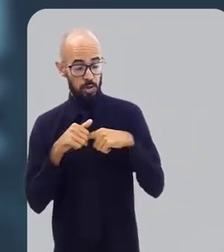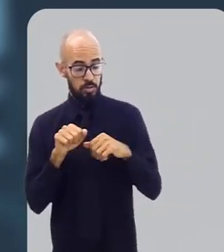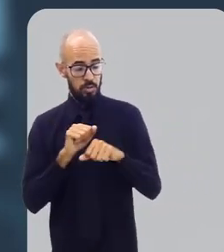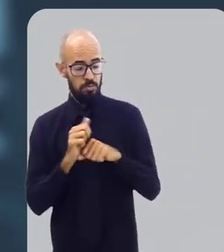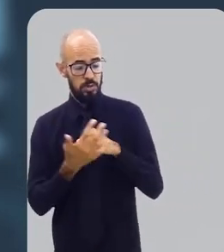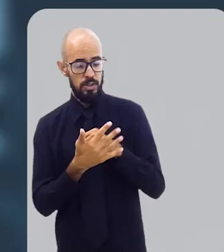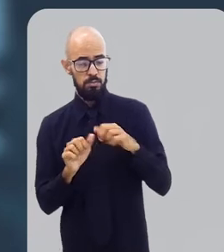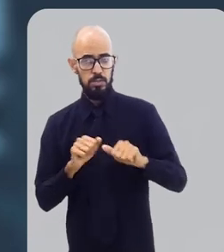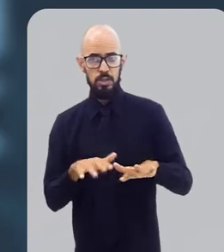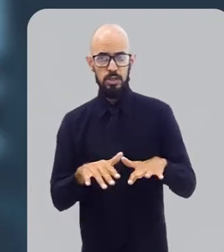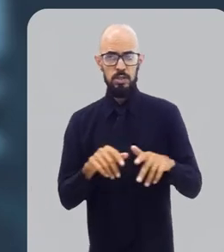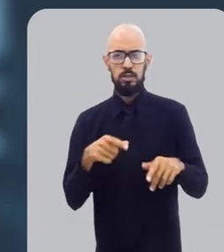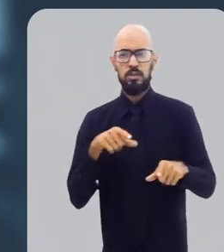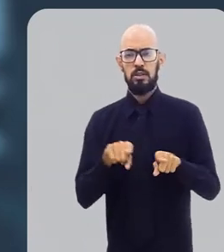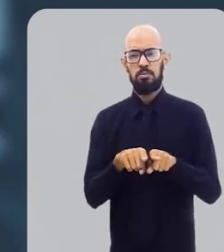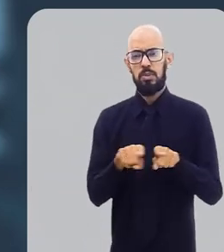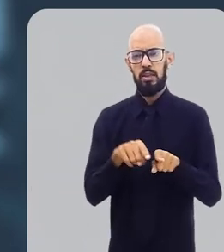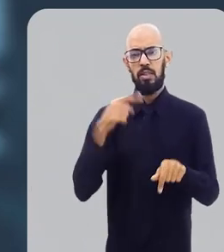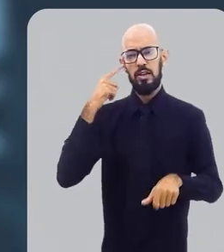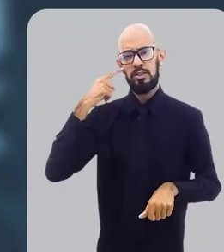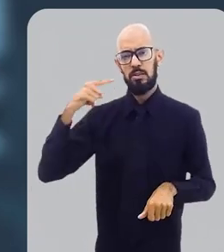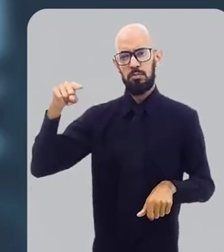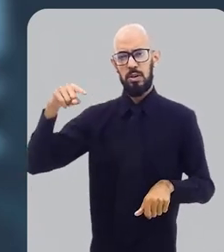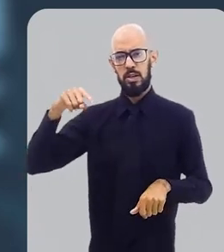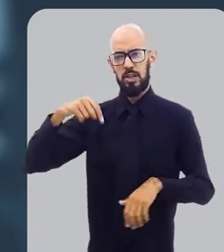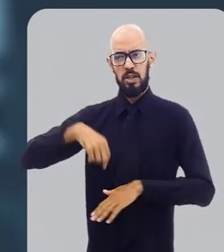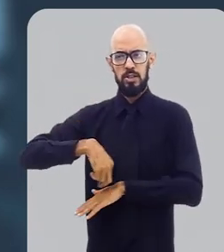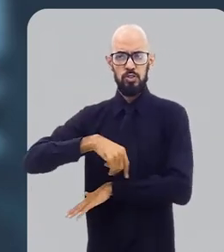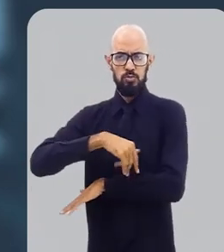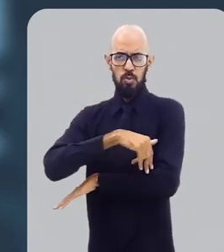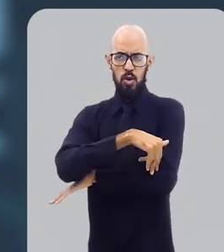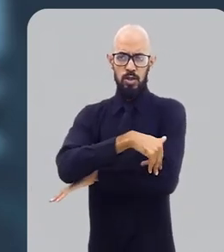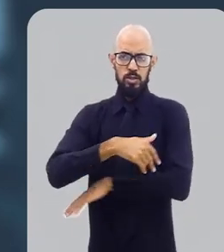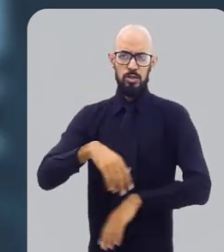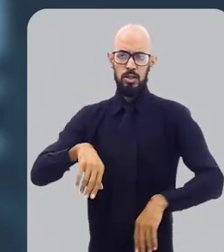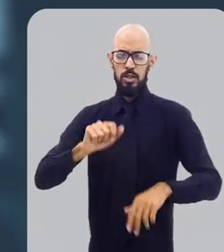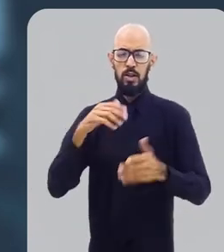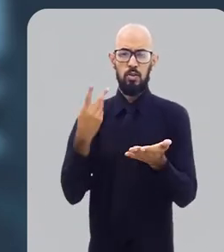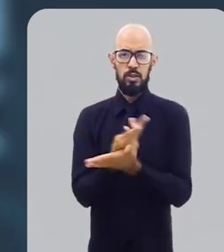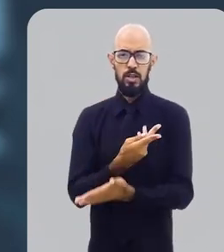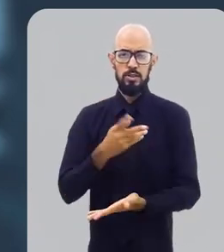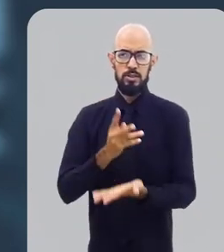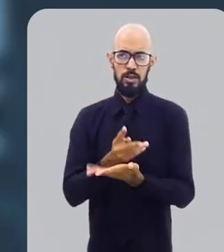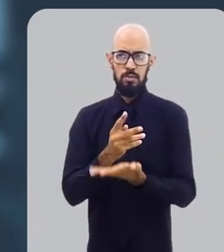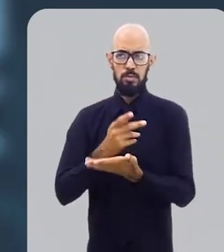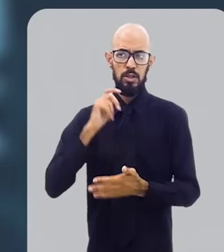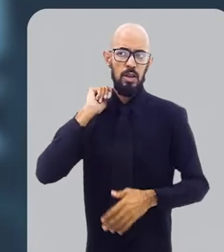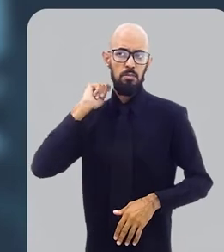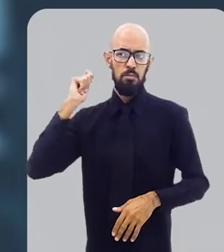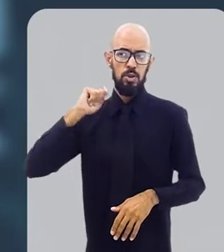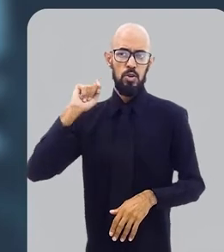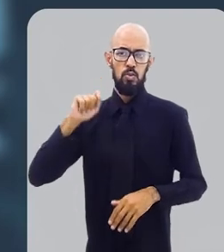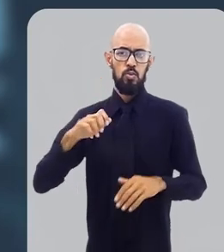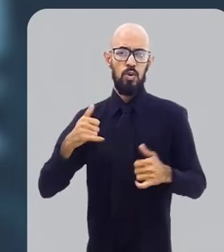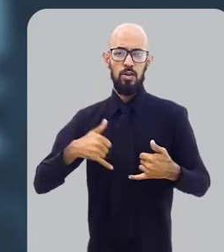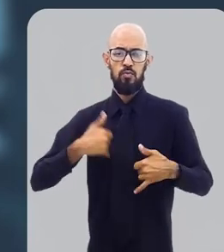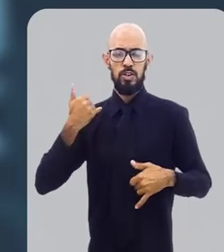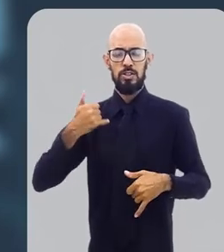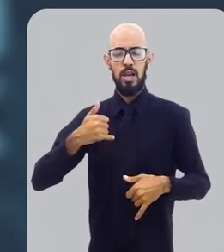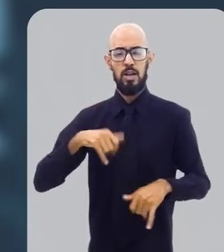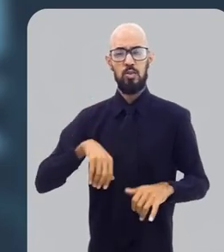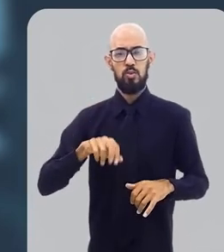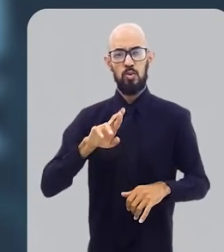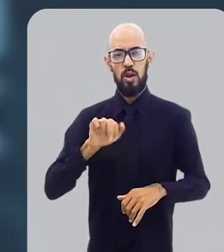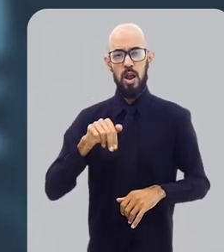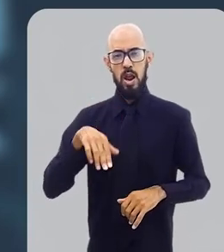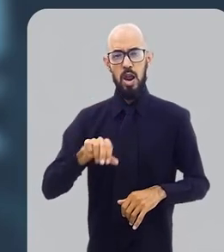né? E a gente tem a semana Fashion Revolution, que acontece todo ano em abril, né, no aniversário do acidente do